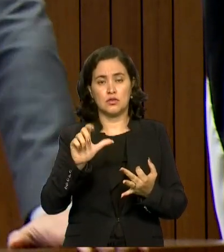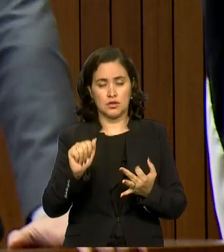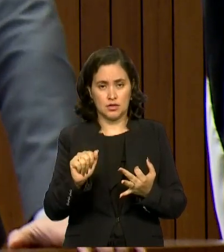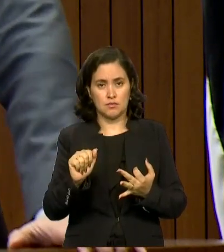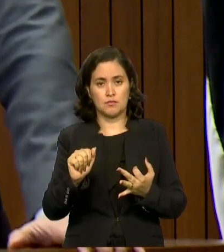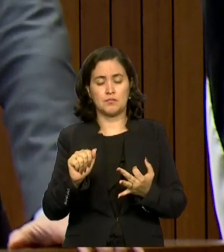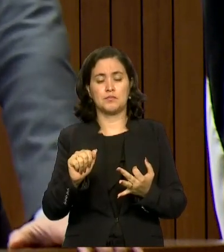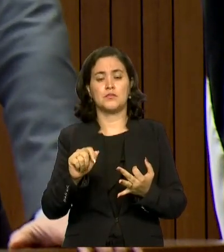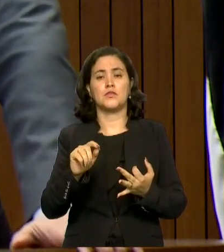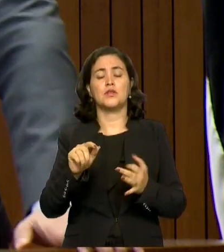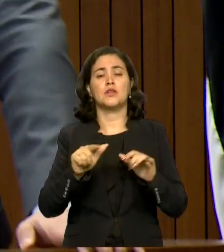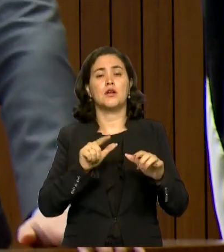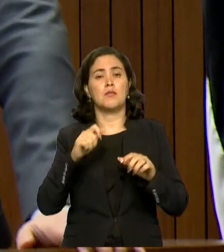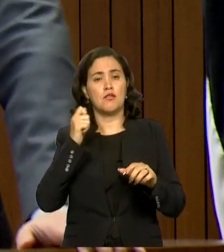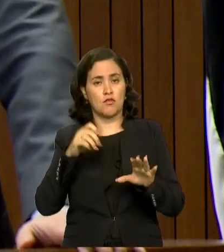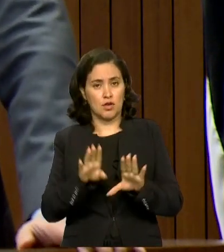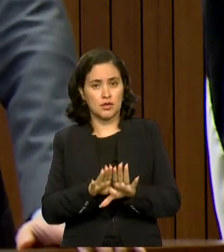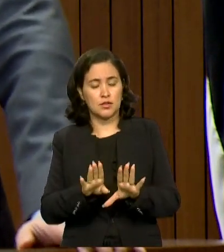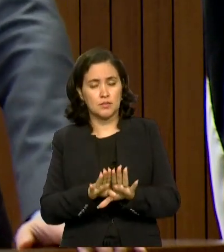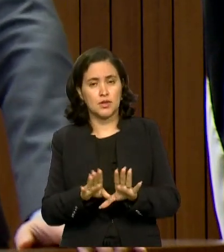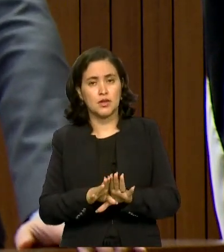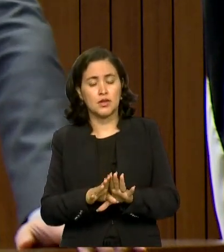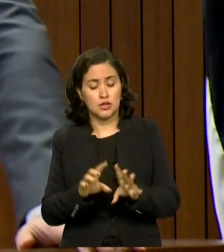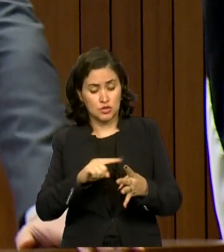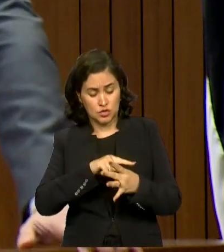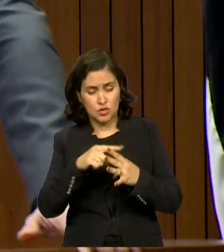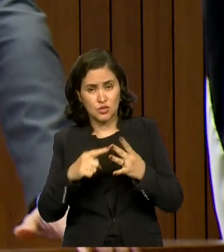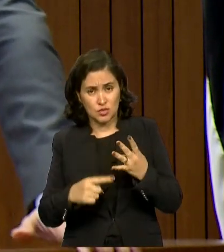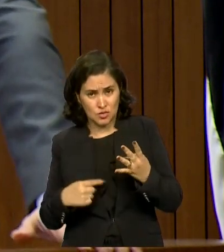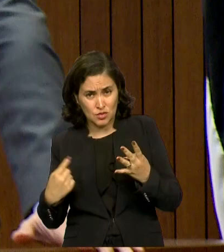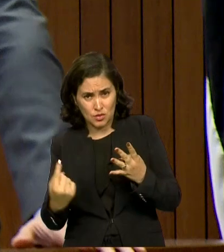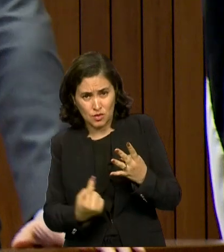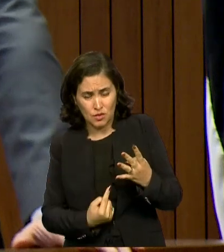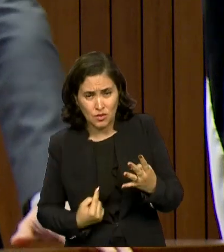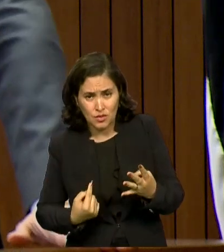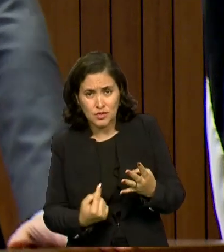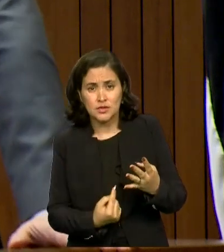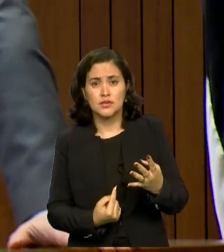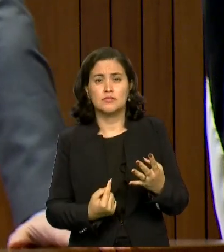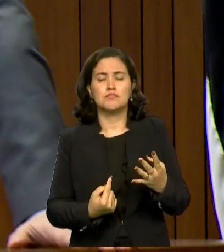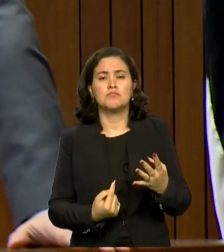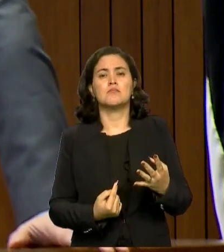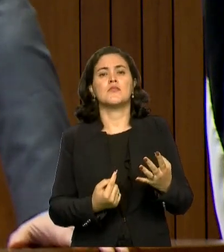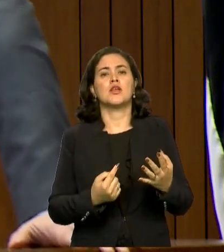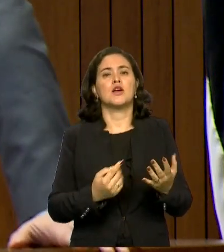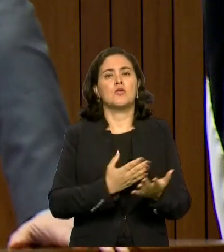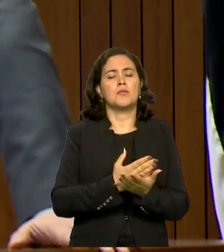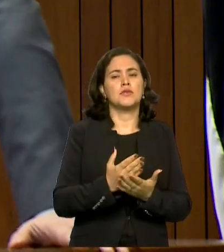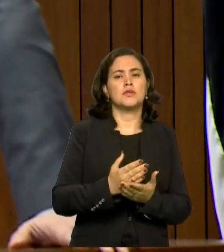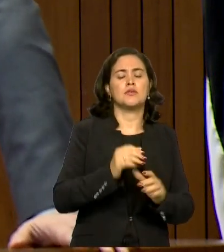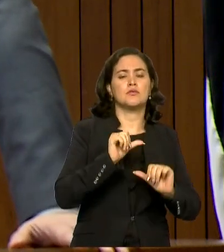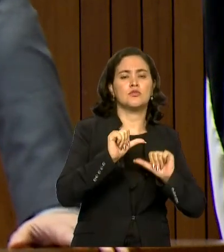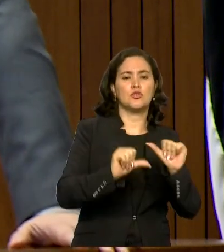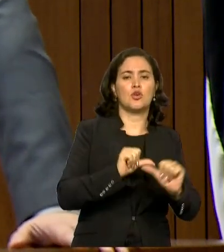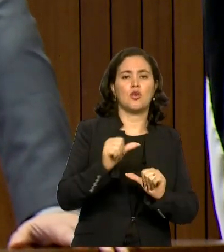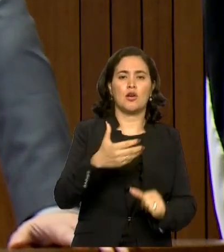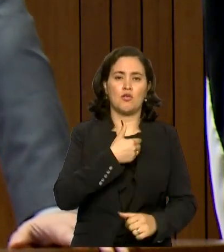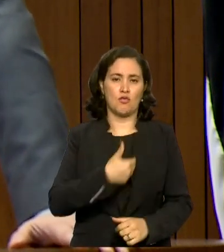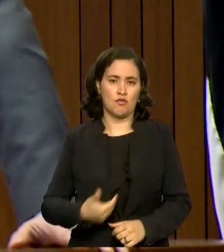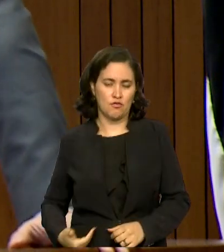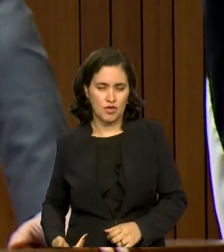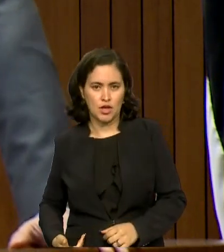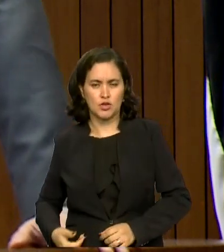de Transição de Governo, a Comissão de Transição Republicana de Governo, para construirmos o que seria o governo exitoso iniciado